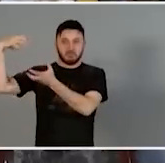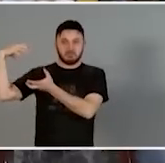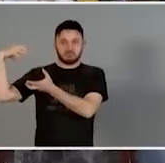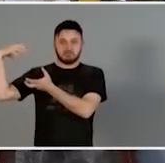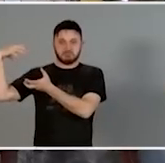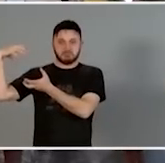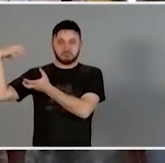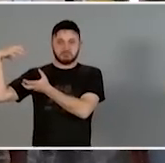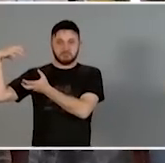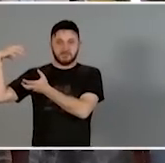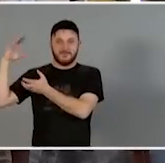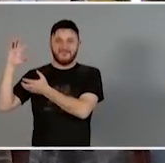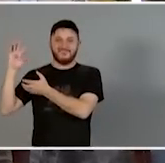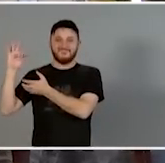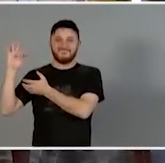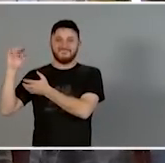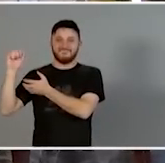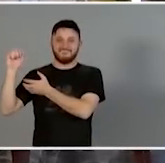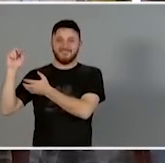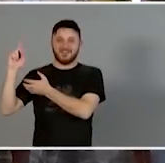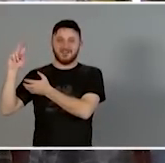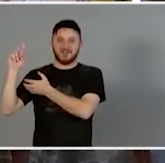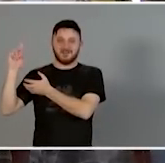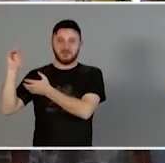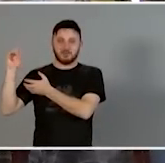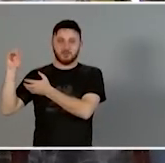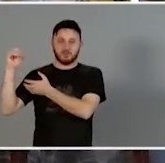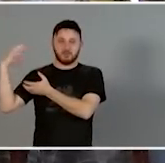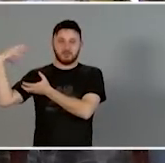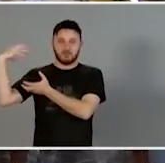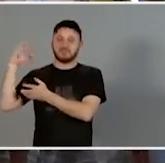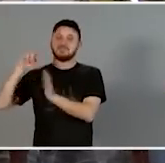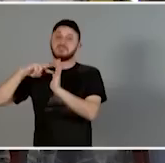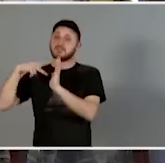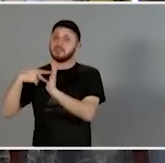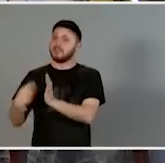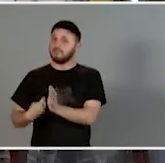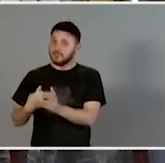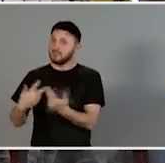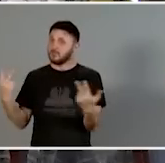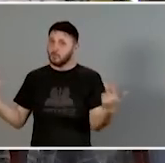É fardo. Cada um, vamos escolher, eu também não peguei.